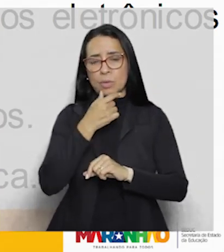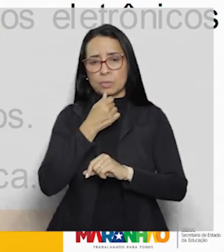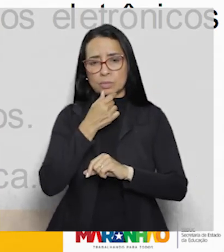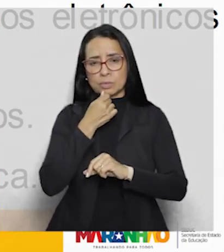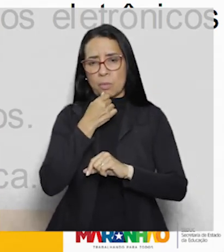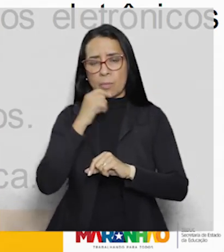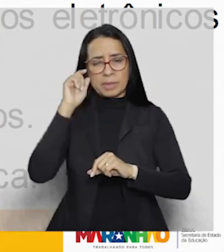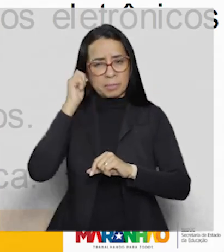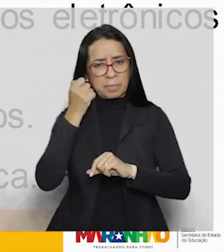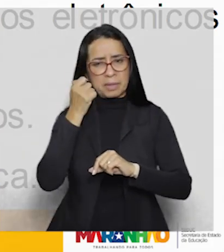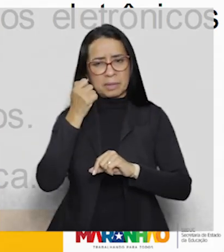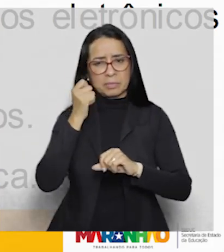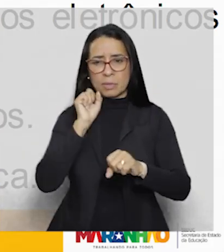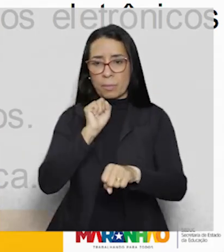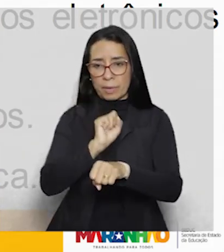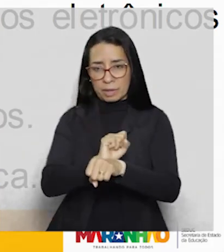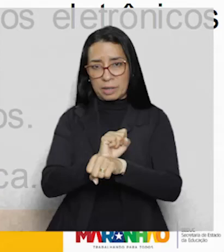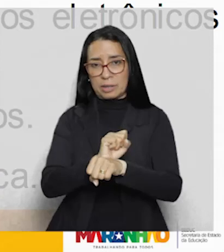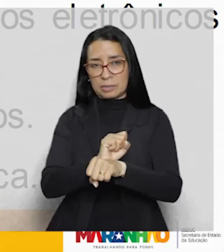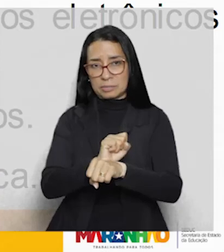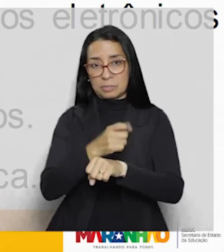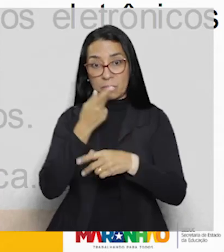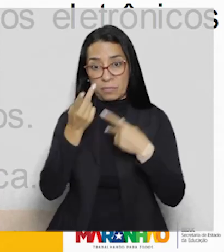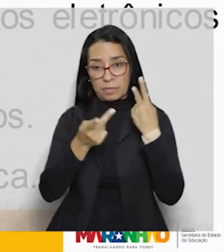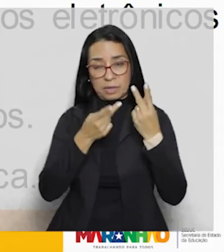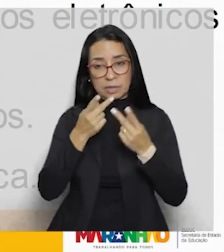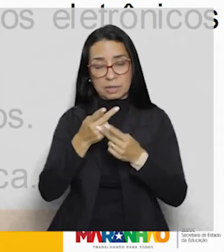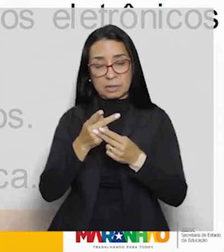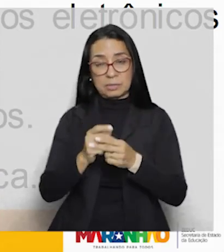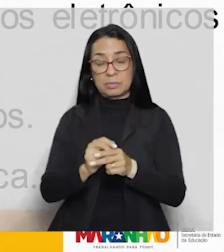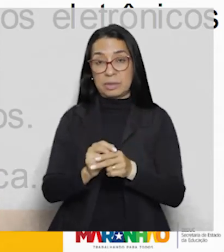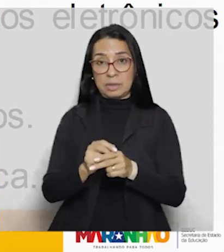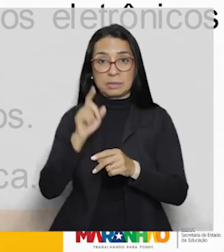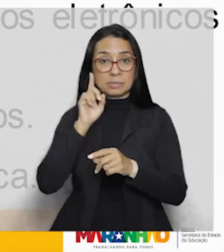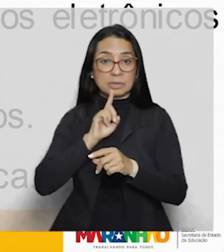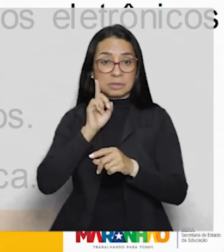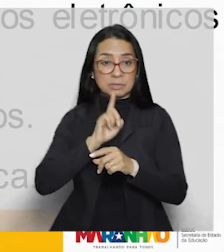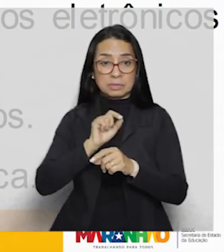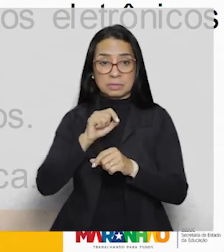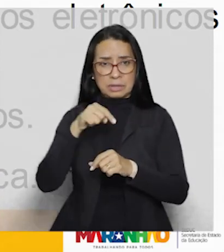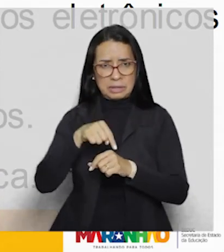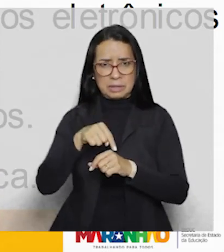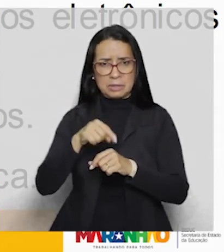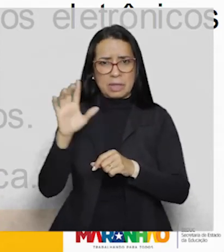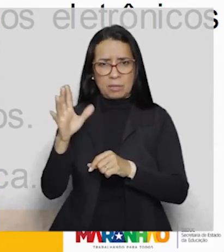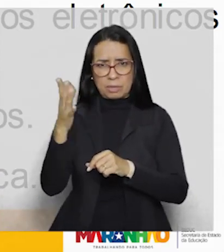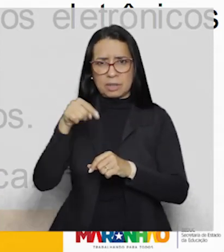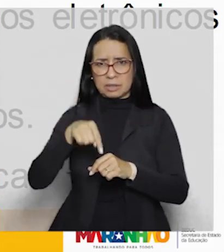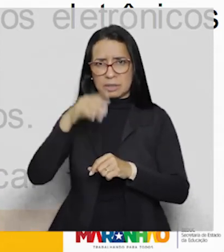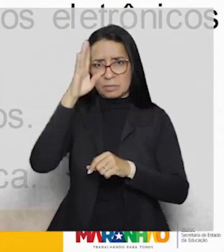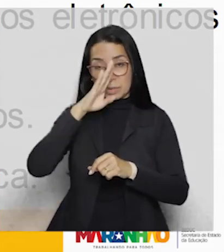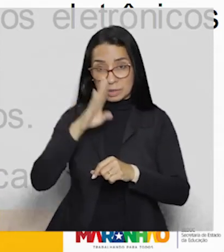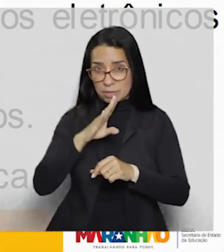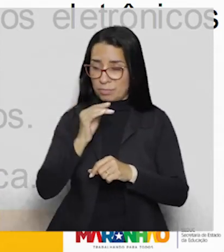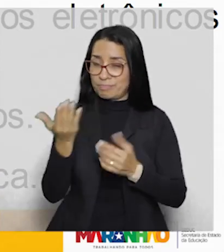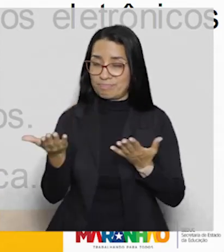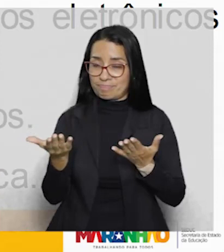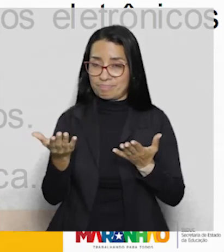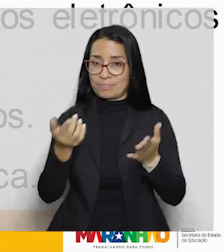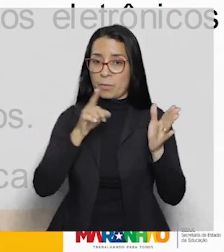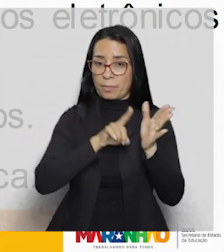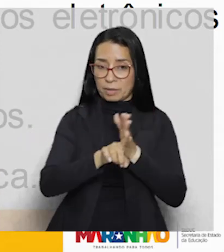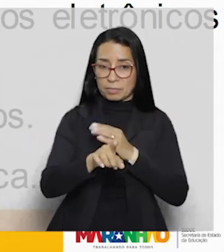são abordadas? Estou falando dos Estados Unidos, né? Isso não acontece no Brasil. Eu estou ironizando, é lógico, né? Ao compromisso ideológico de novos